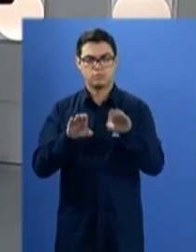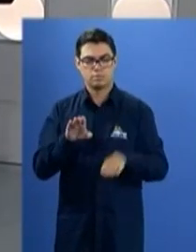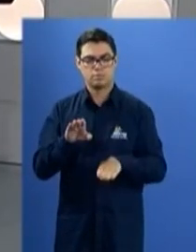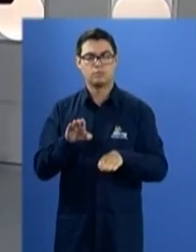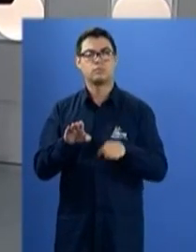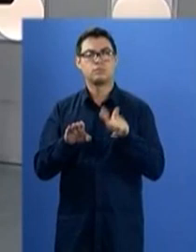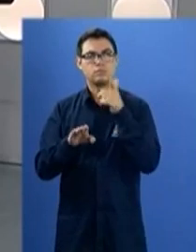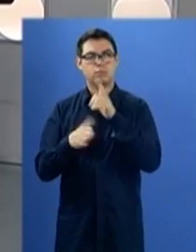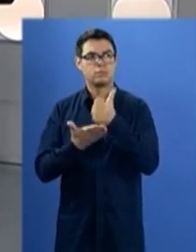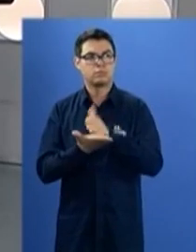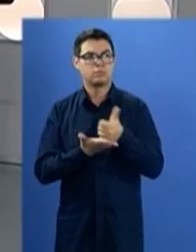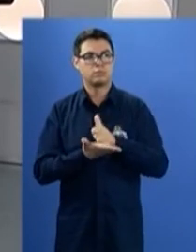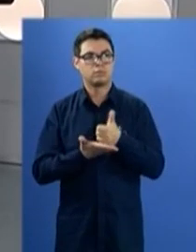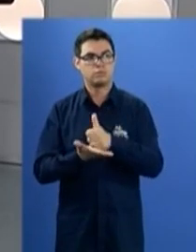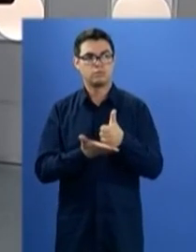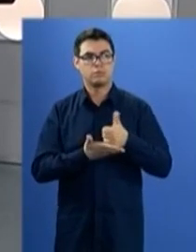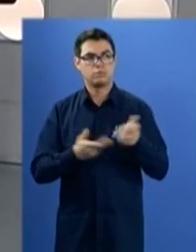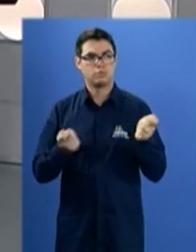subsistemas de controle.